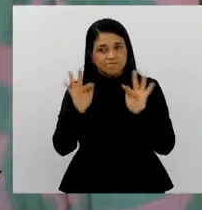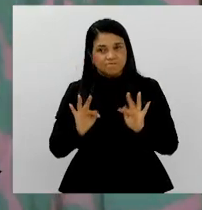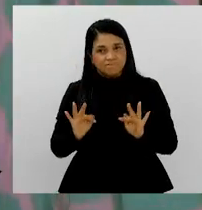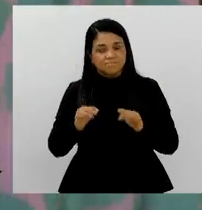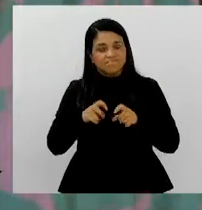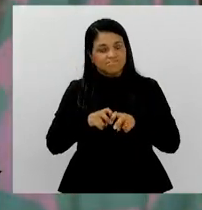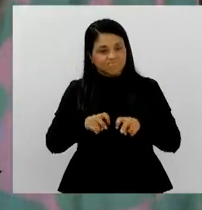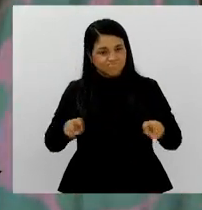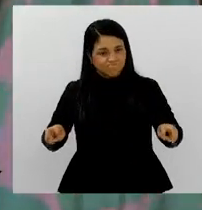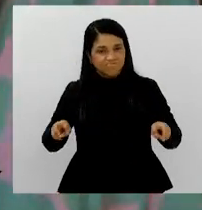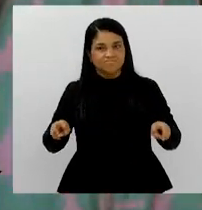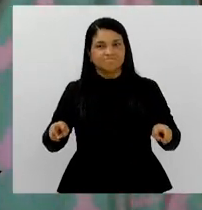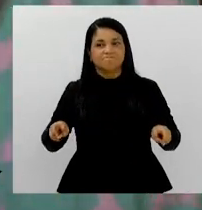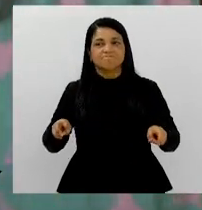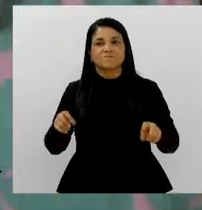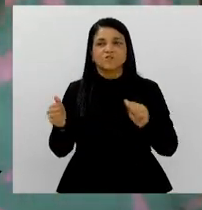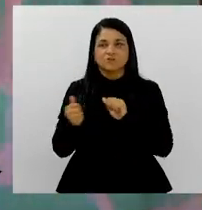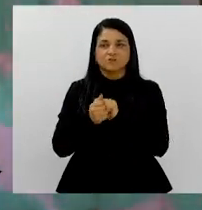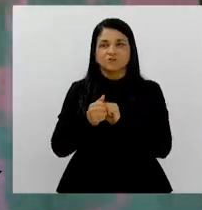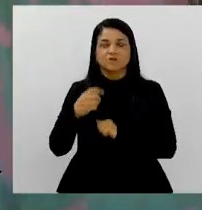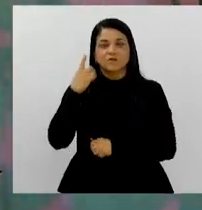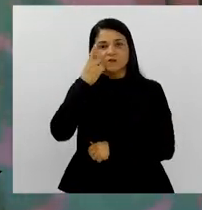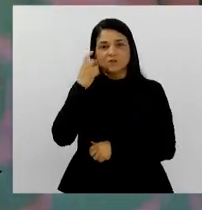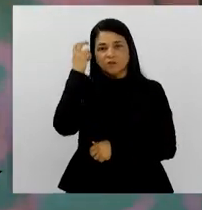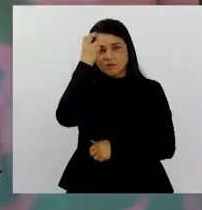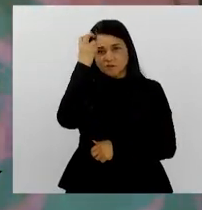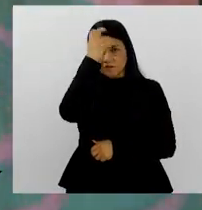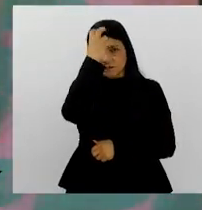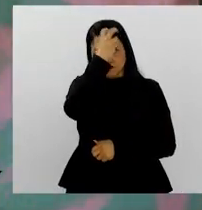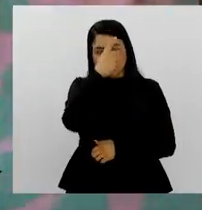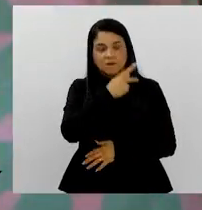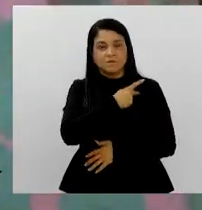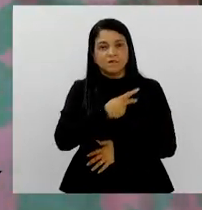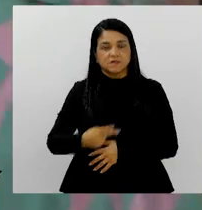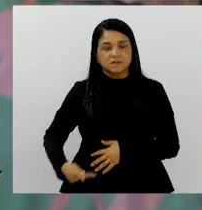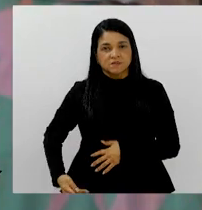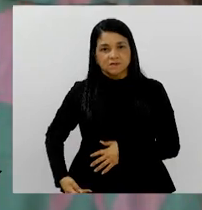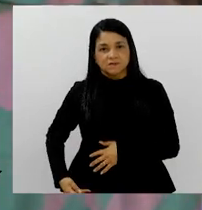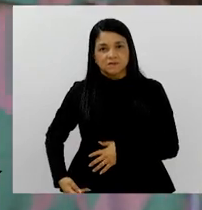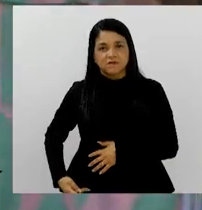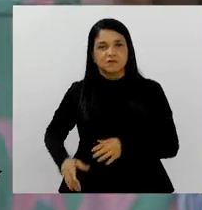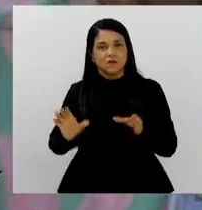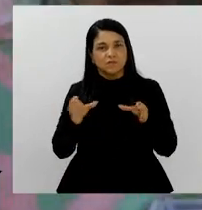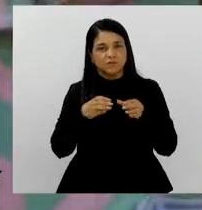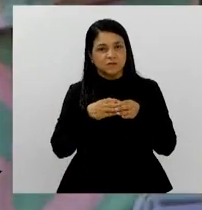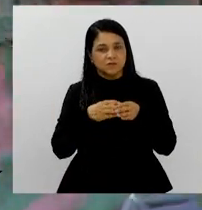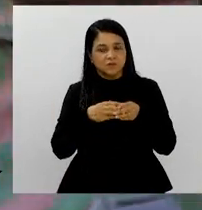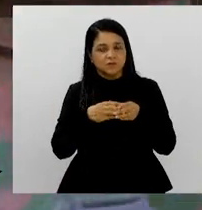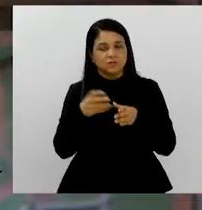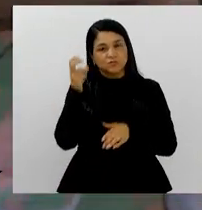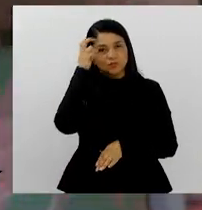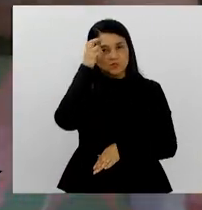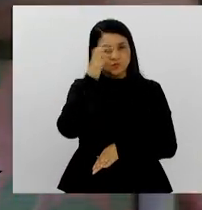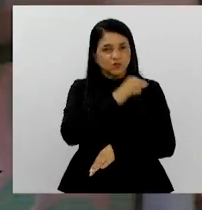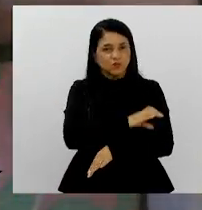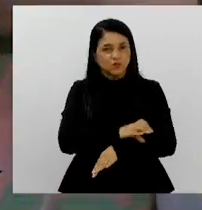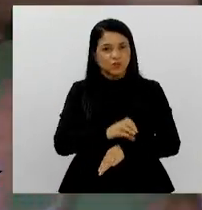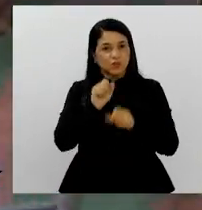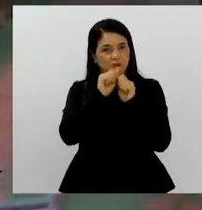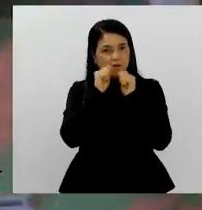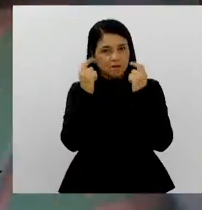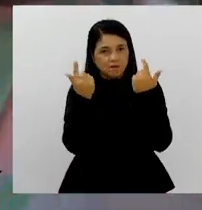dispositivo com a deputada Verônica Lima, que é presidente da Comissão de Cultura aqui nessa